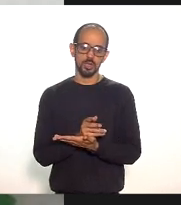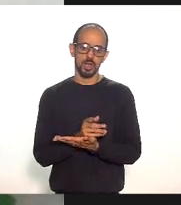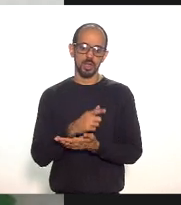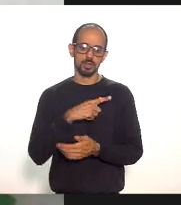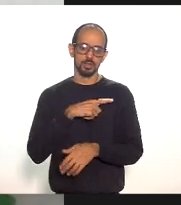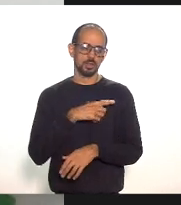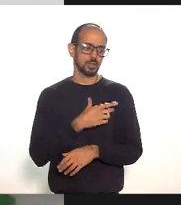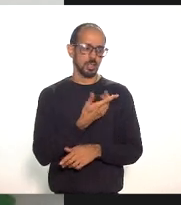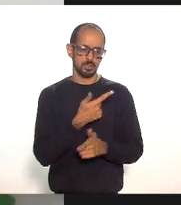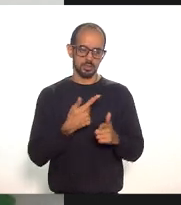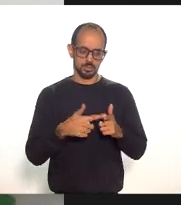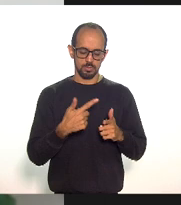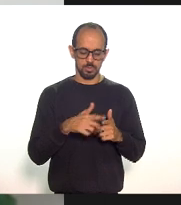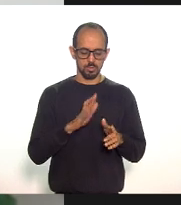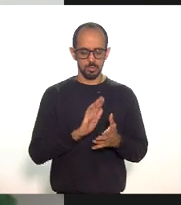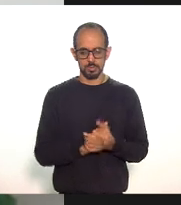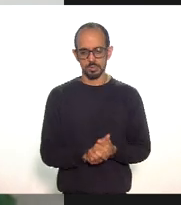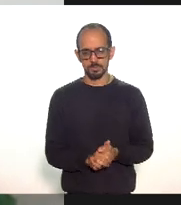e também